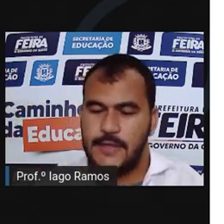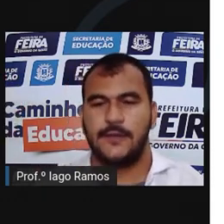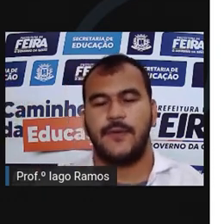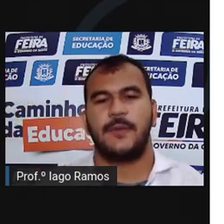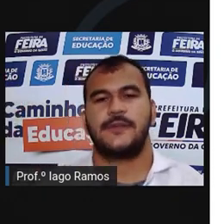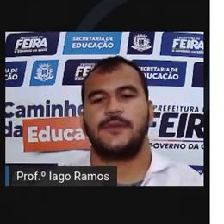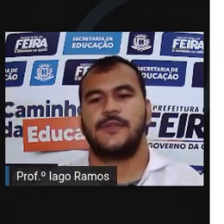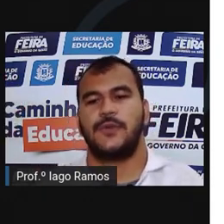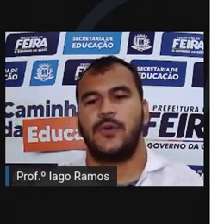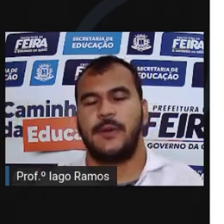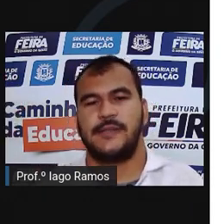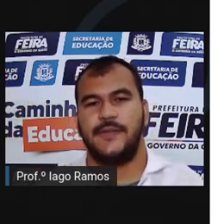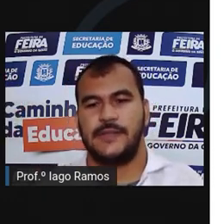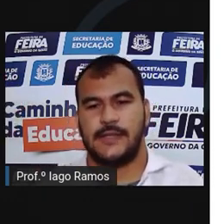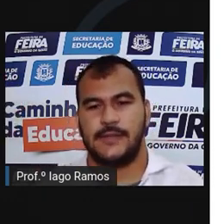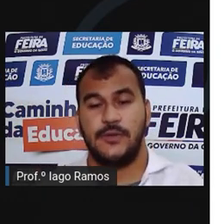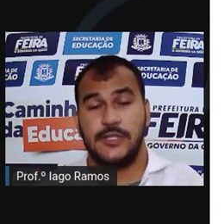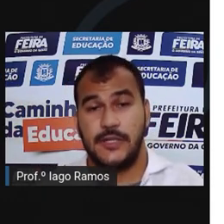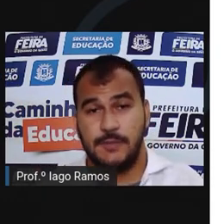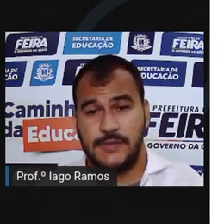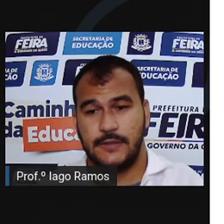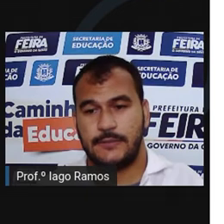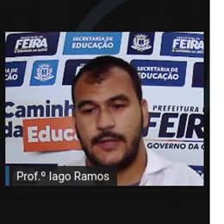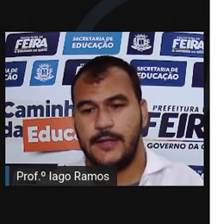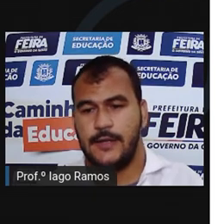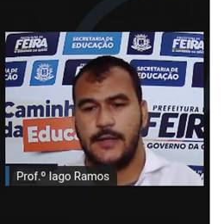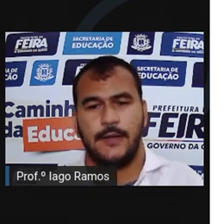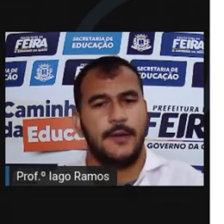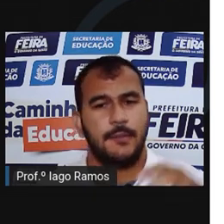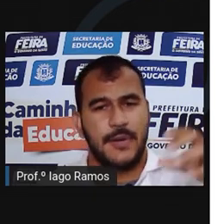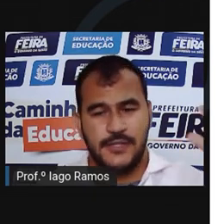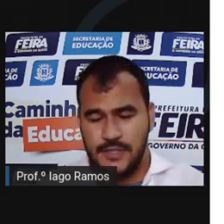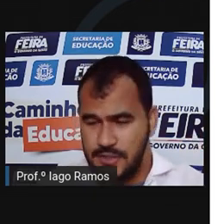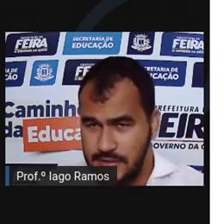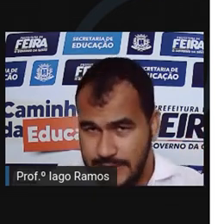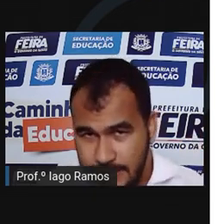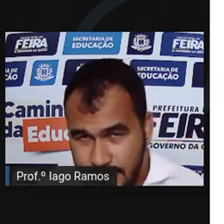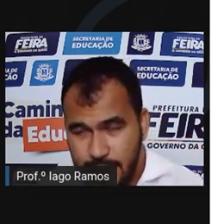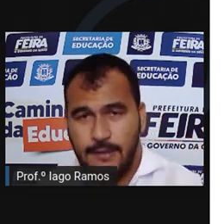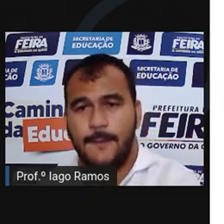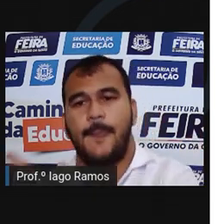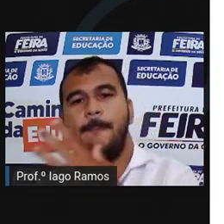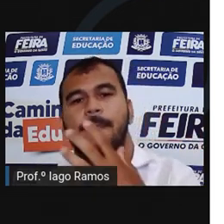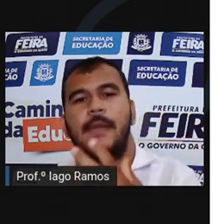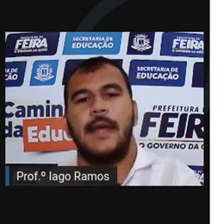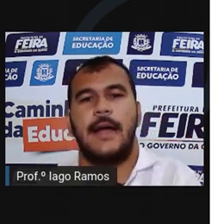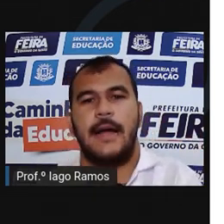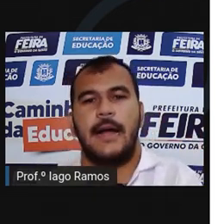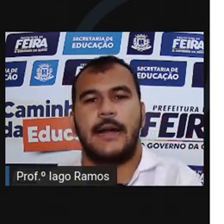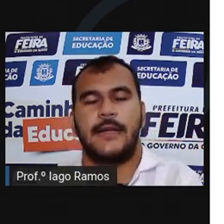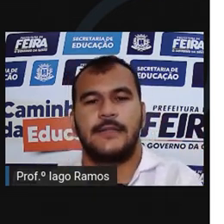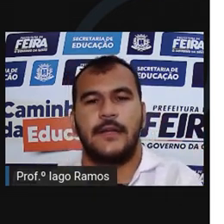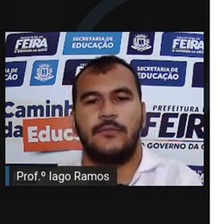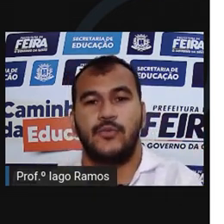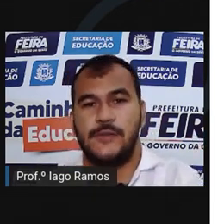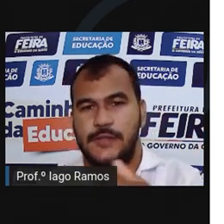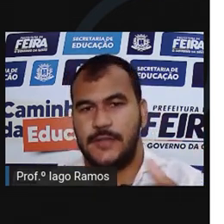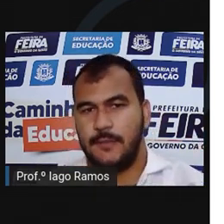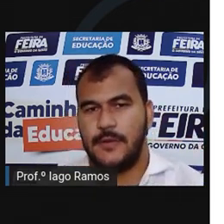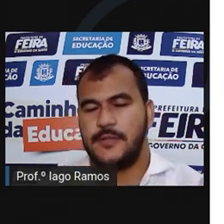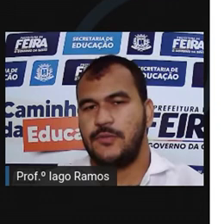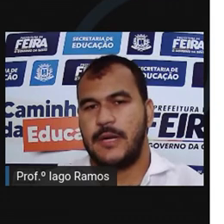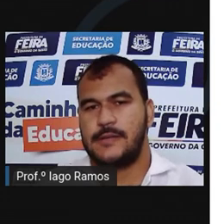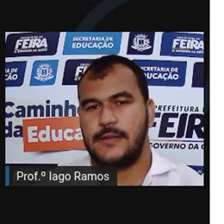trazendo informações sobre a civilização egípcia né para gente entender a a questão